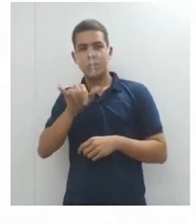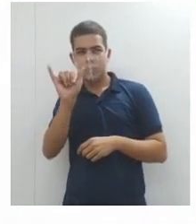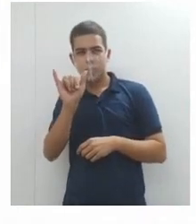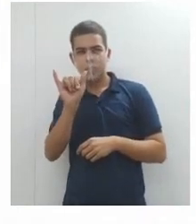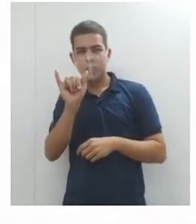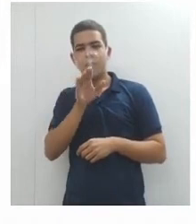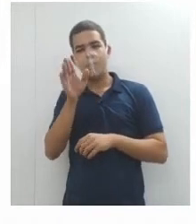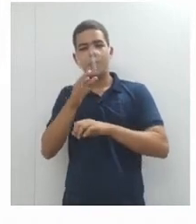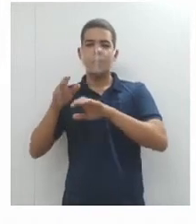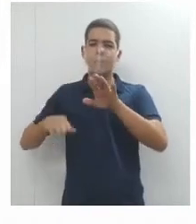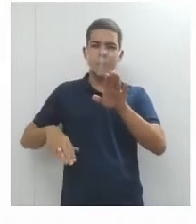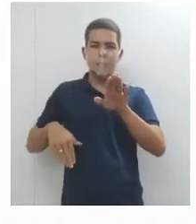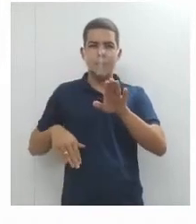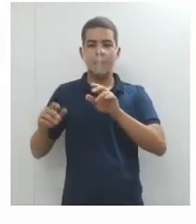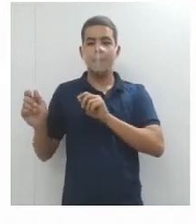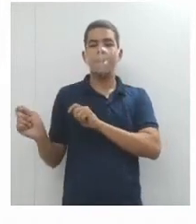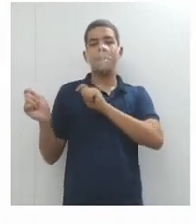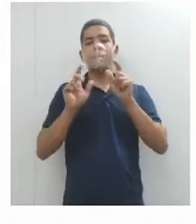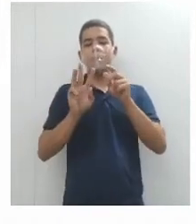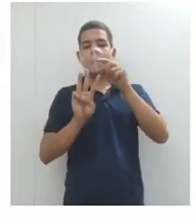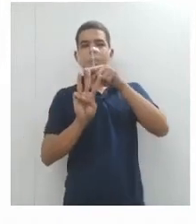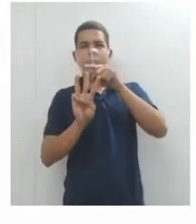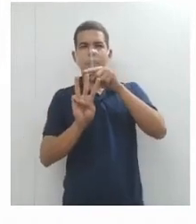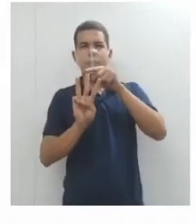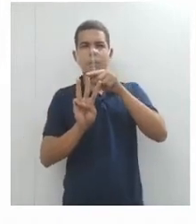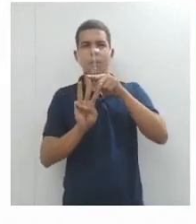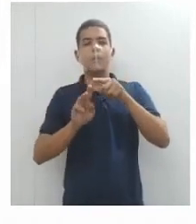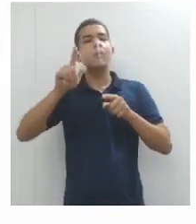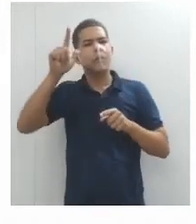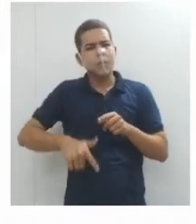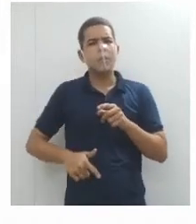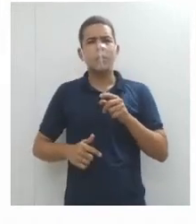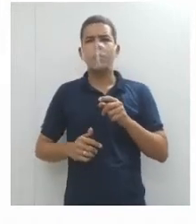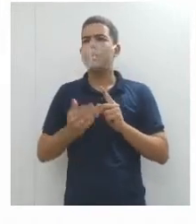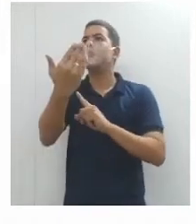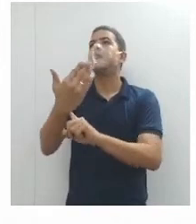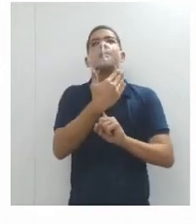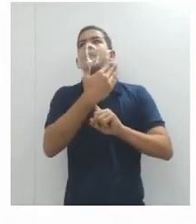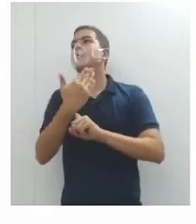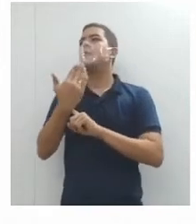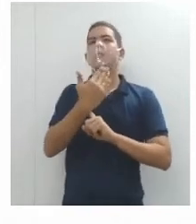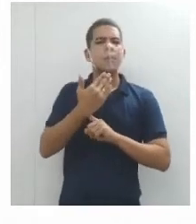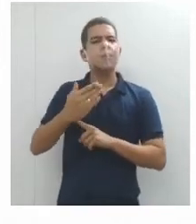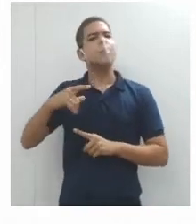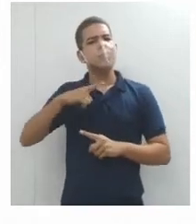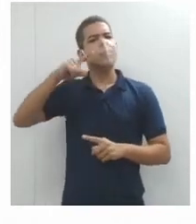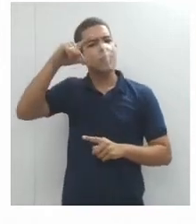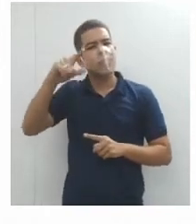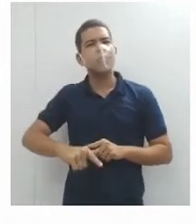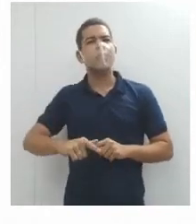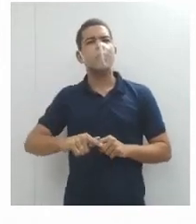nós temos a personagem correndo e gritando novamente socorro, tá? Nesse caso, ele